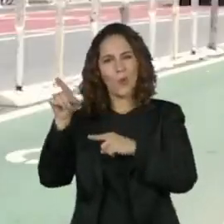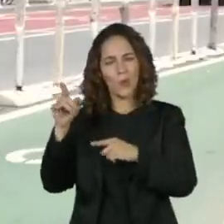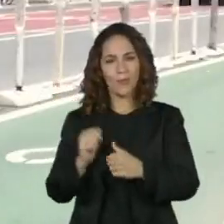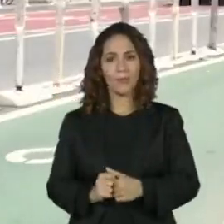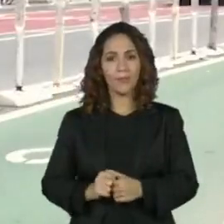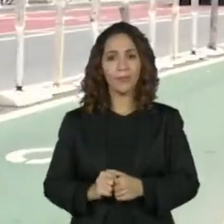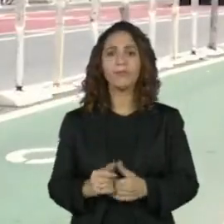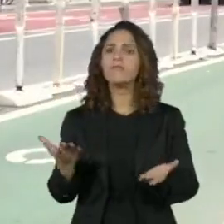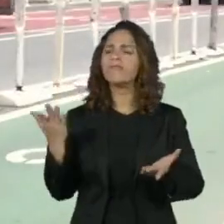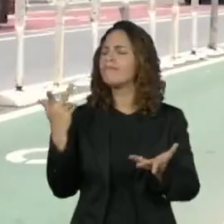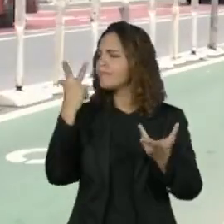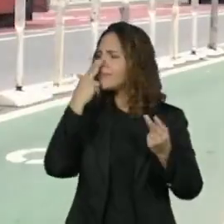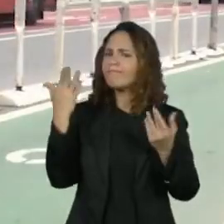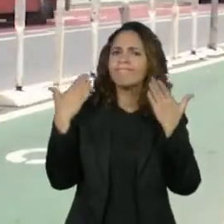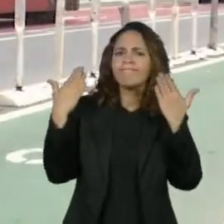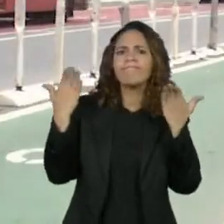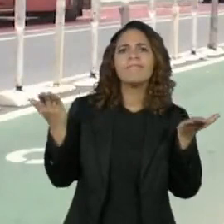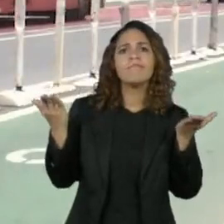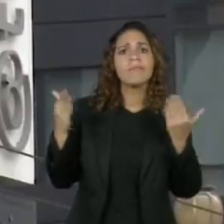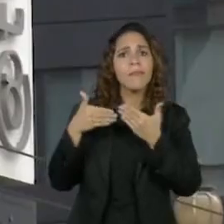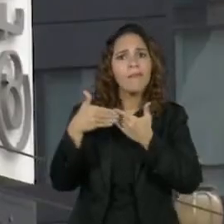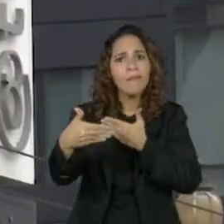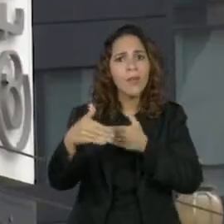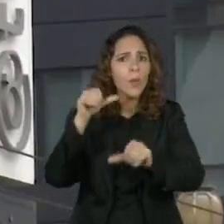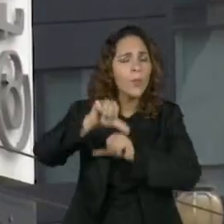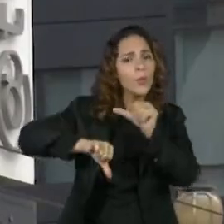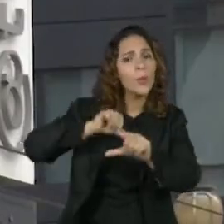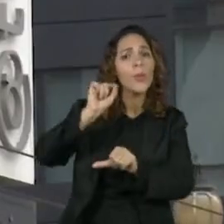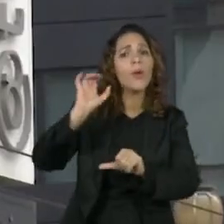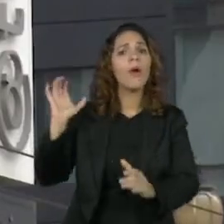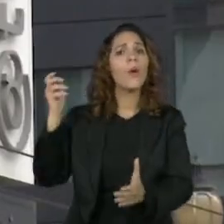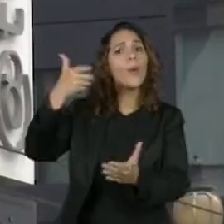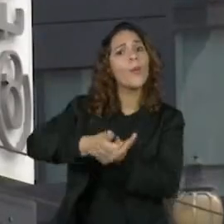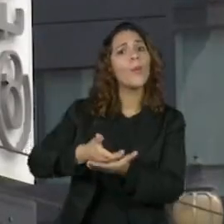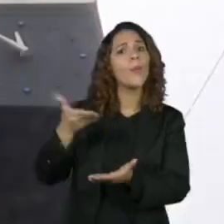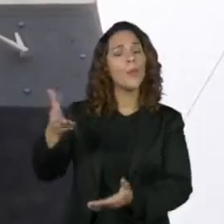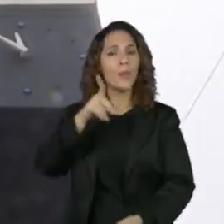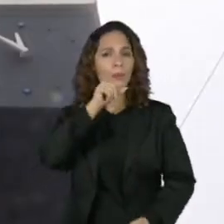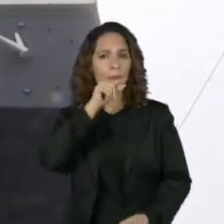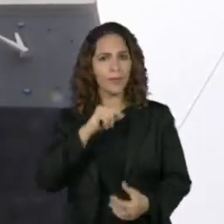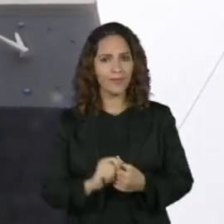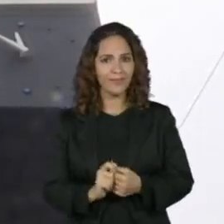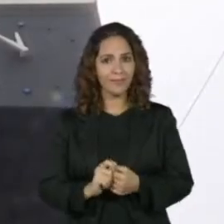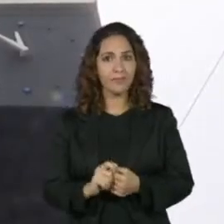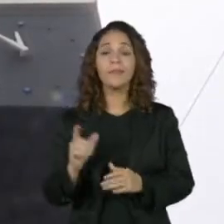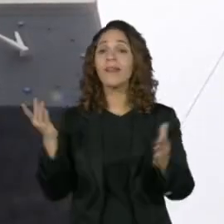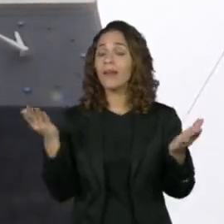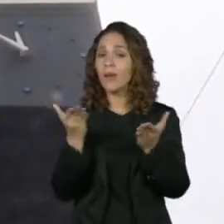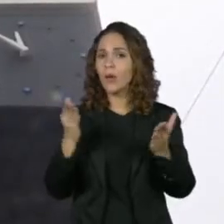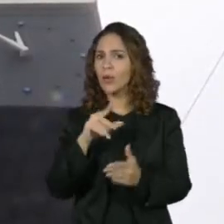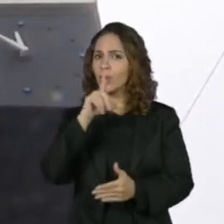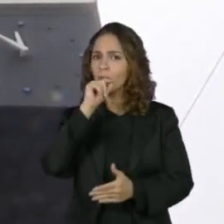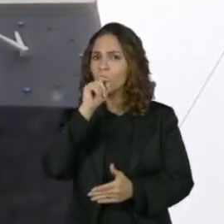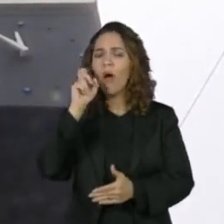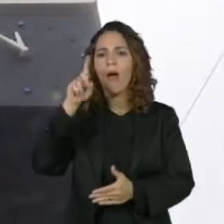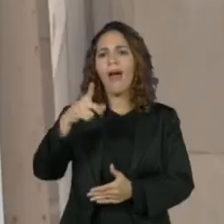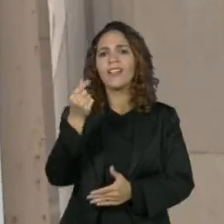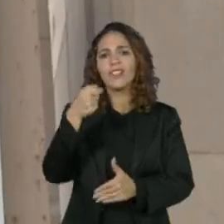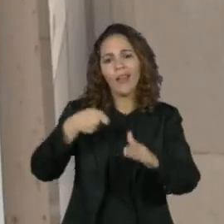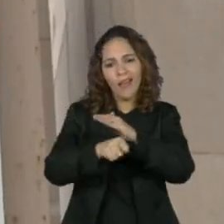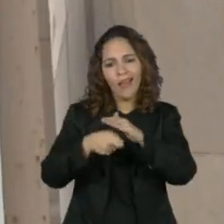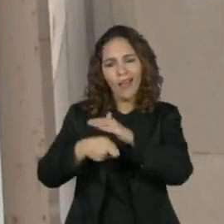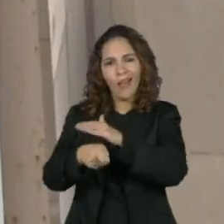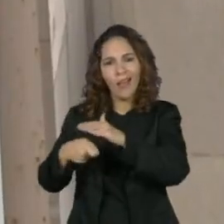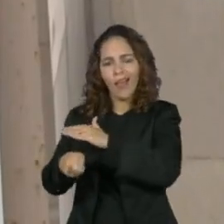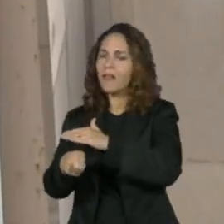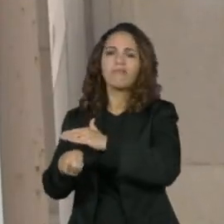passado a grande pergunta que se faz hoje é o que vai mudar com a compra da plataforma com aquisição Twitter Deixa de ser uma empresa de Capital